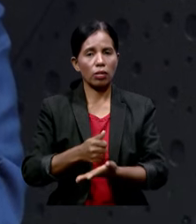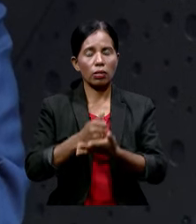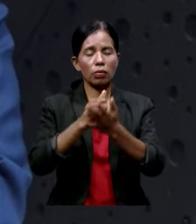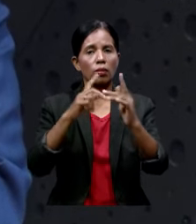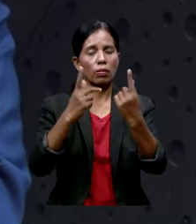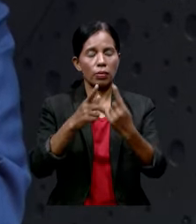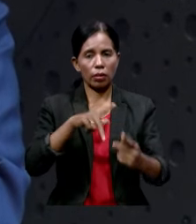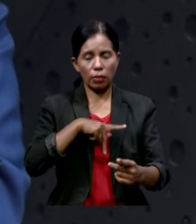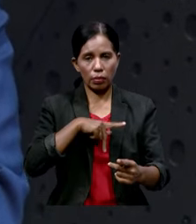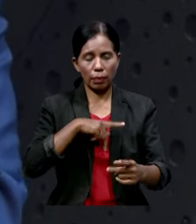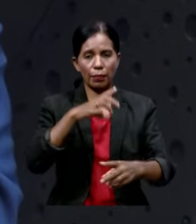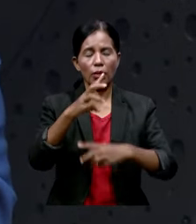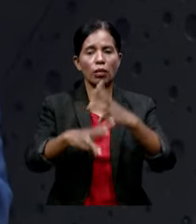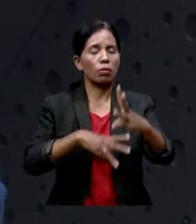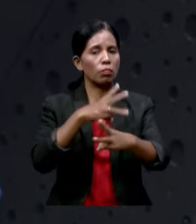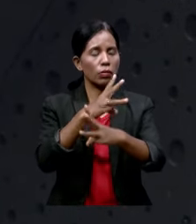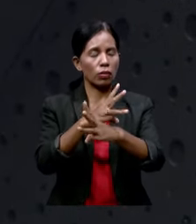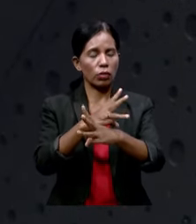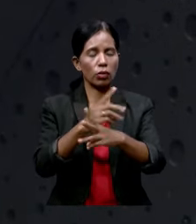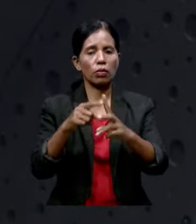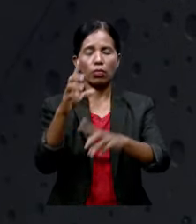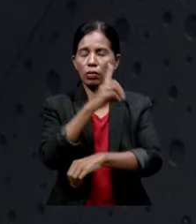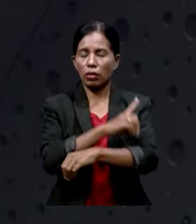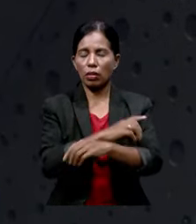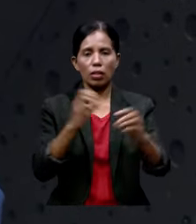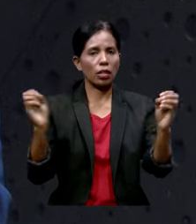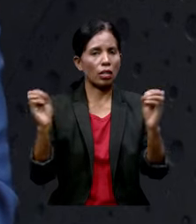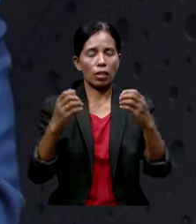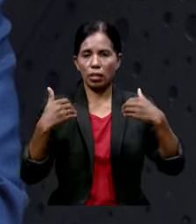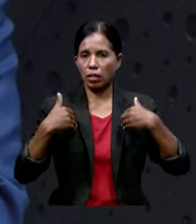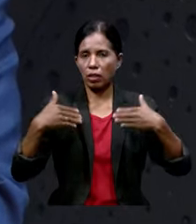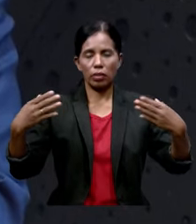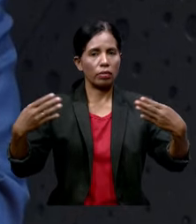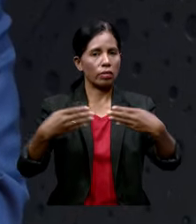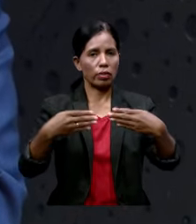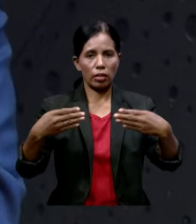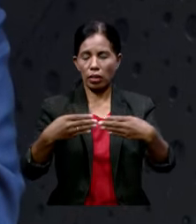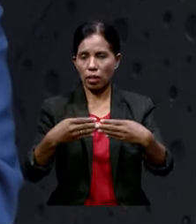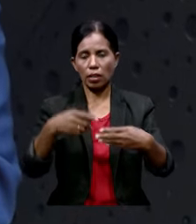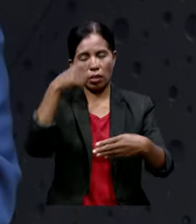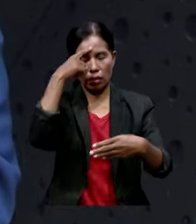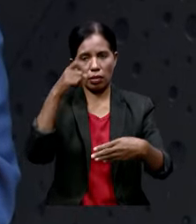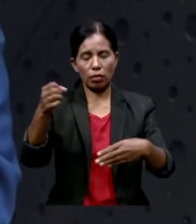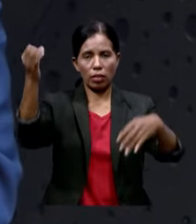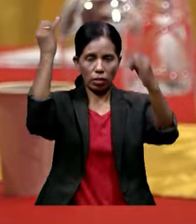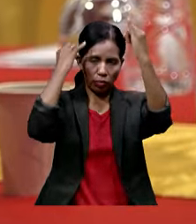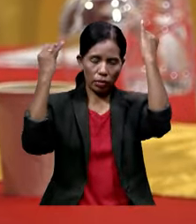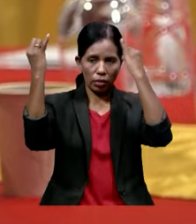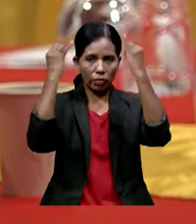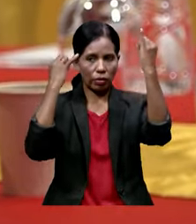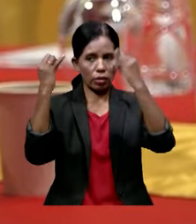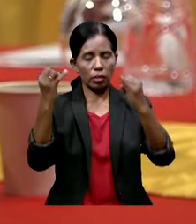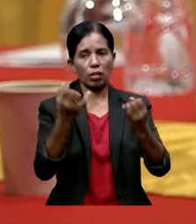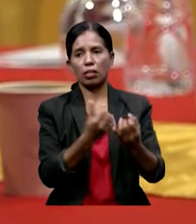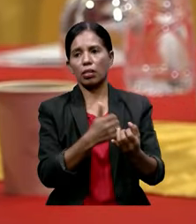Mundo ou em Loron, lá é a fronteira. E negócio, lá é a fronteira. Também a informação está